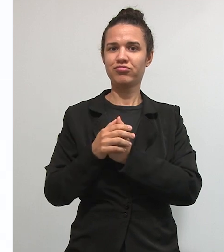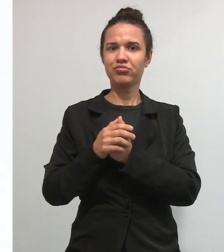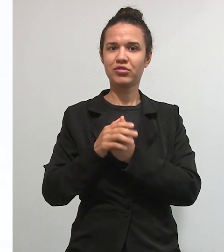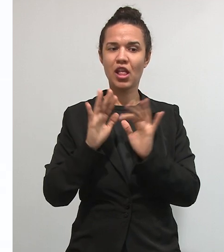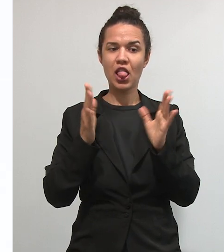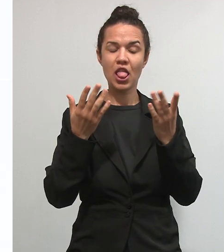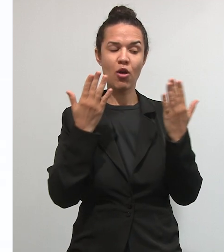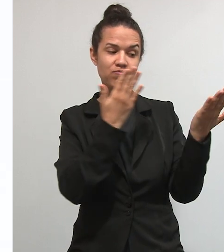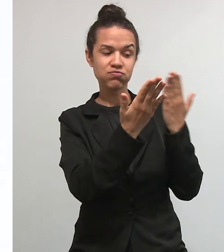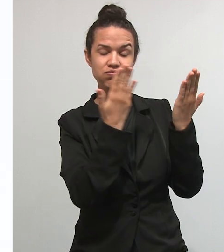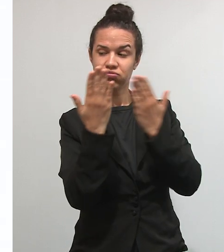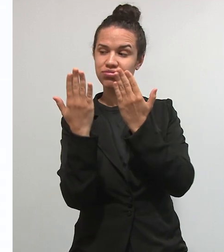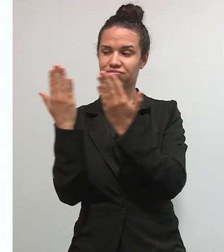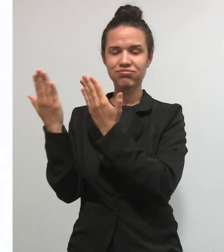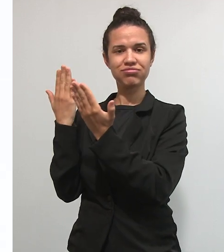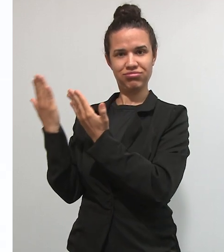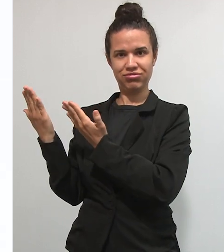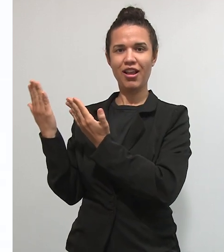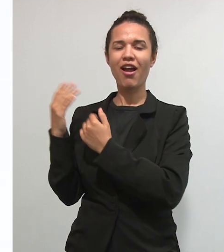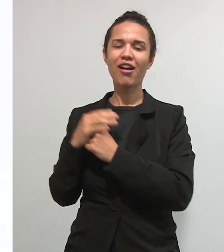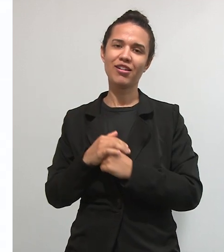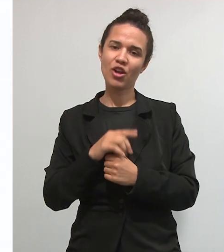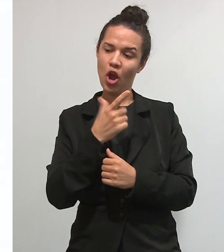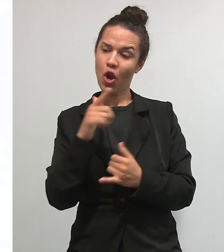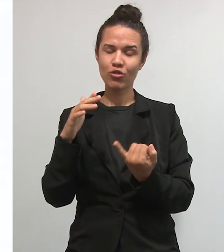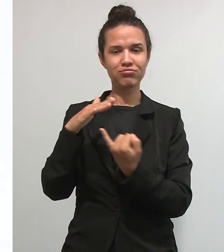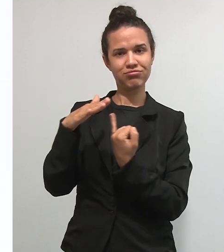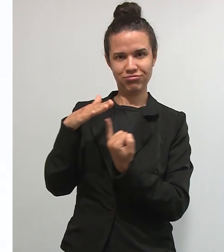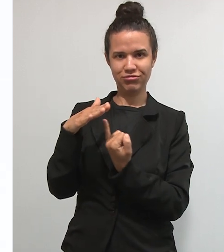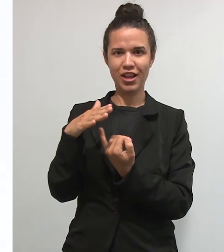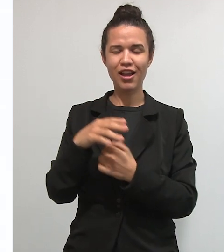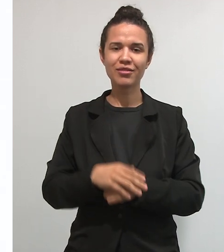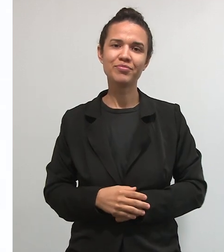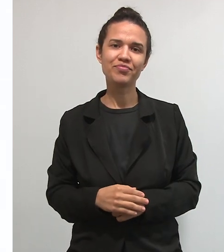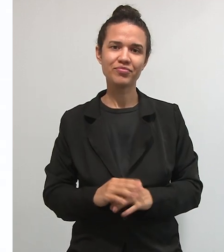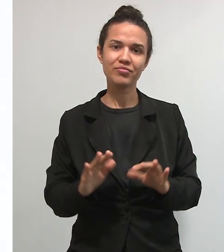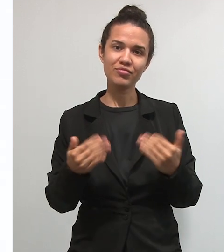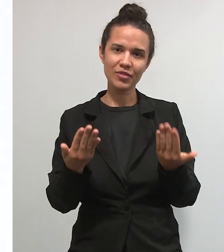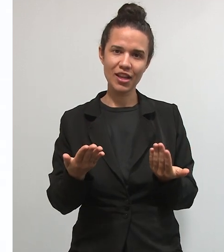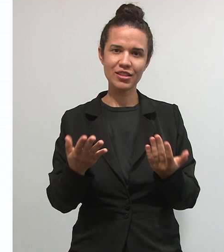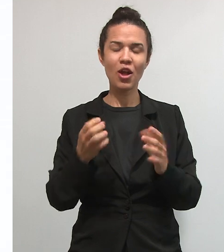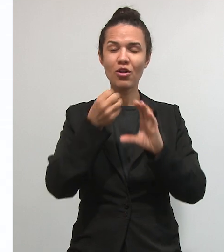fazer o quê? Para poder fazer essas comparações. Ok? Então, essas são